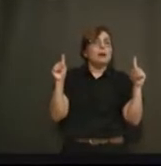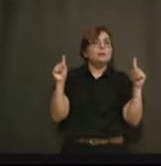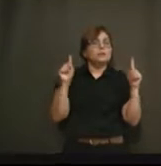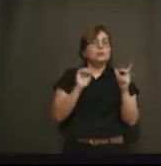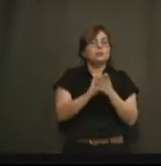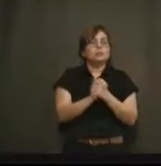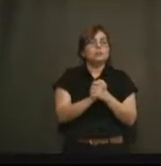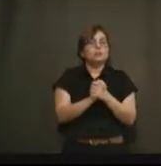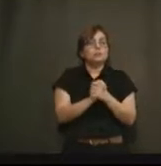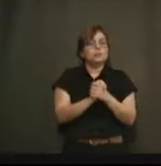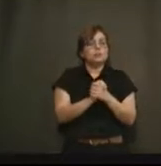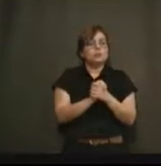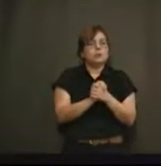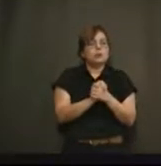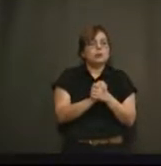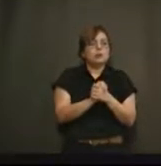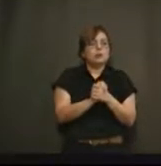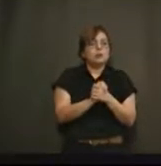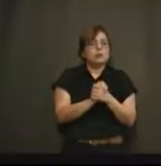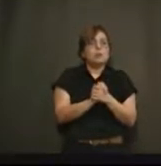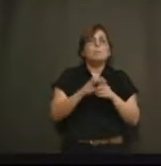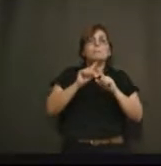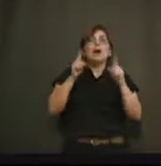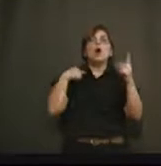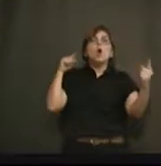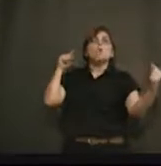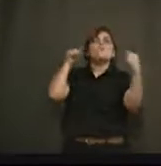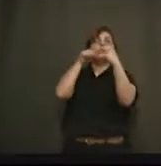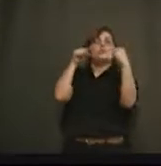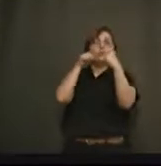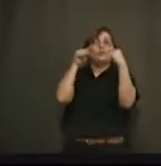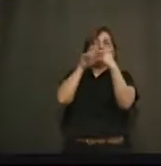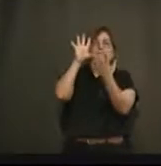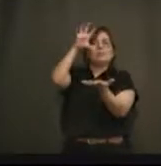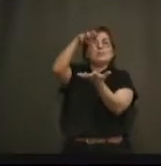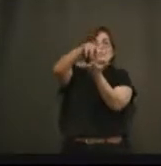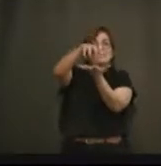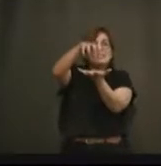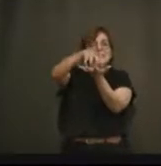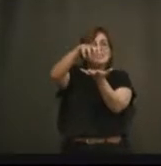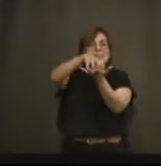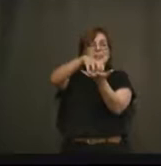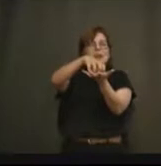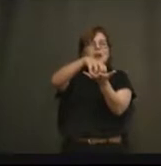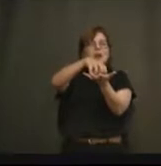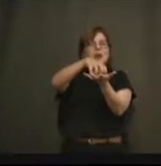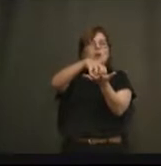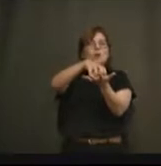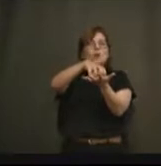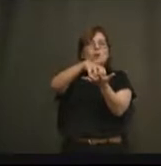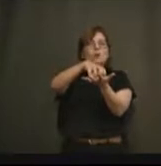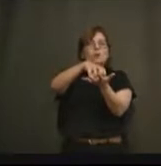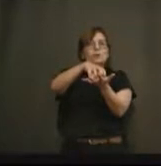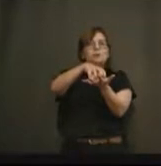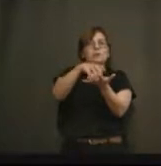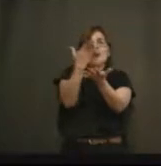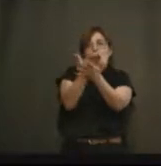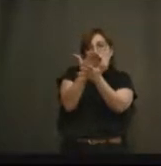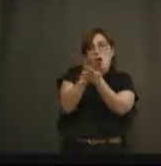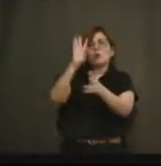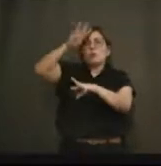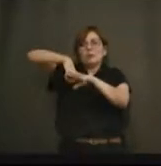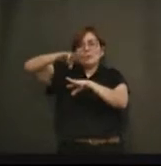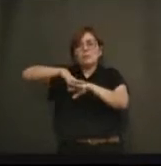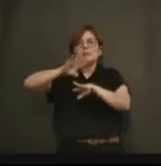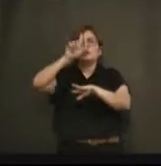me atrever a dizer aqui qual é o objetivo central da aula qual deve ser o objetivo central da aula de matemática.